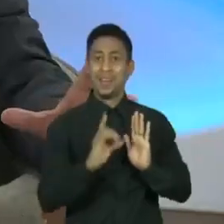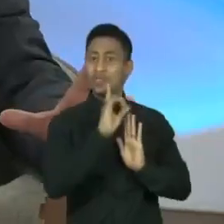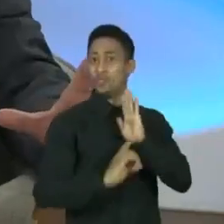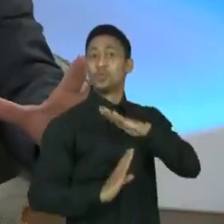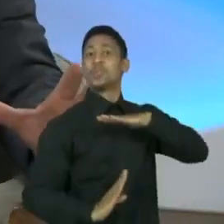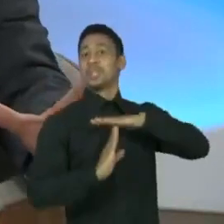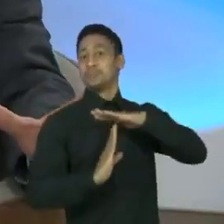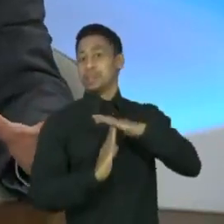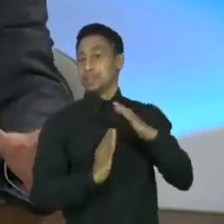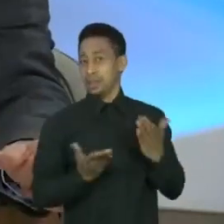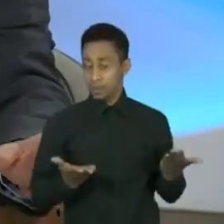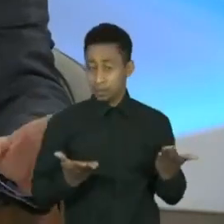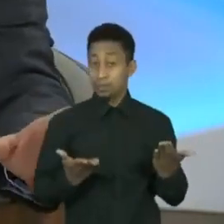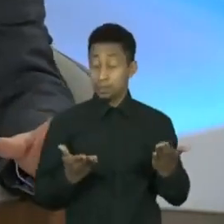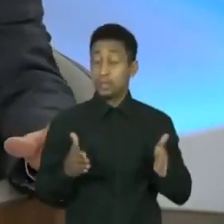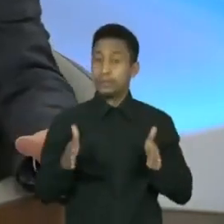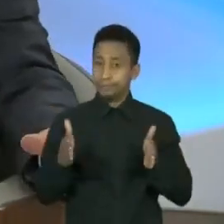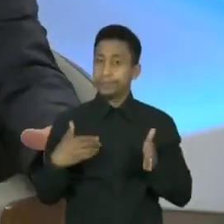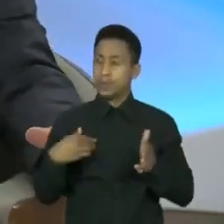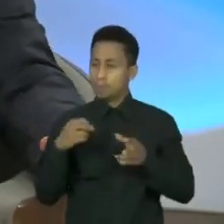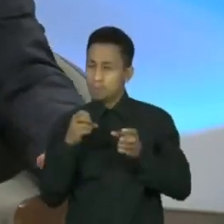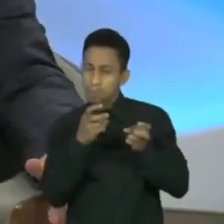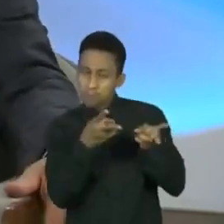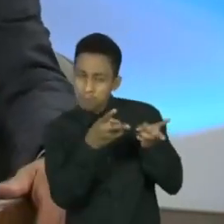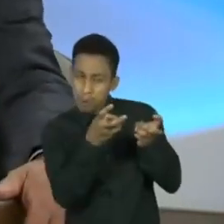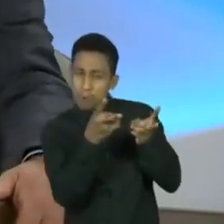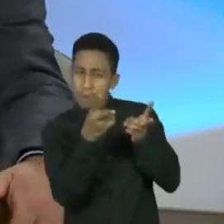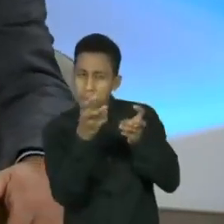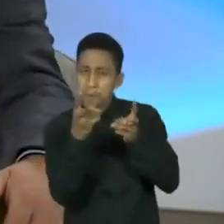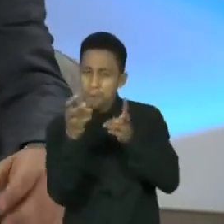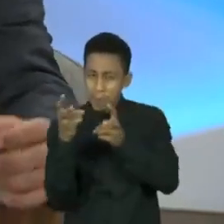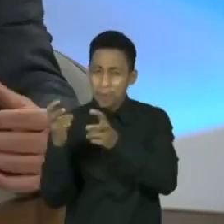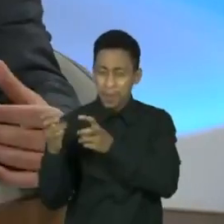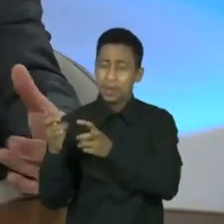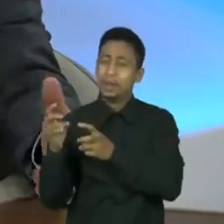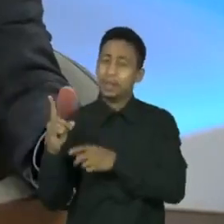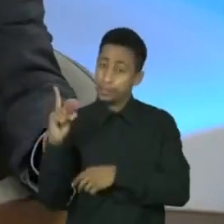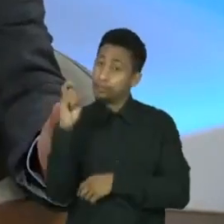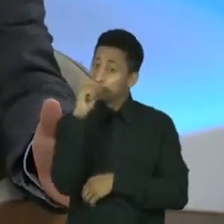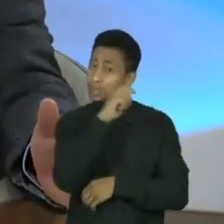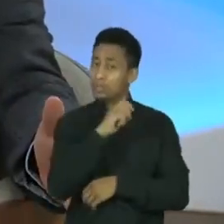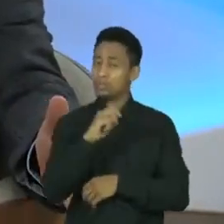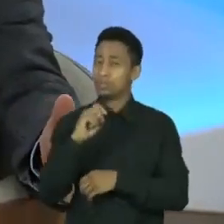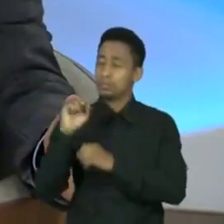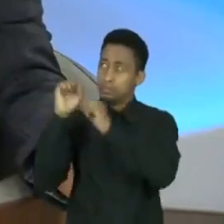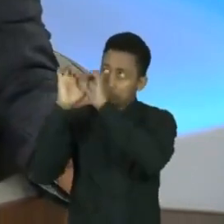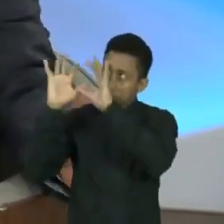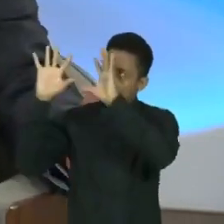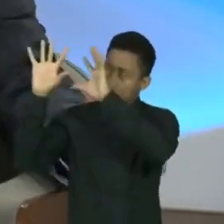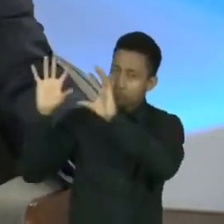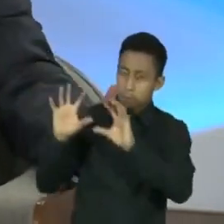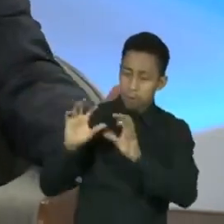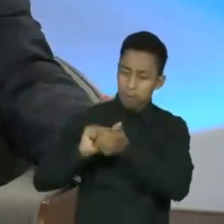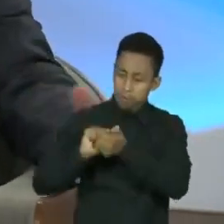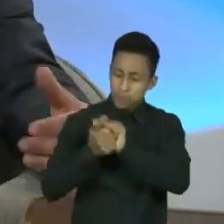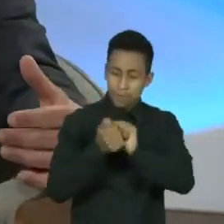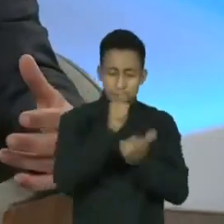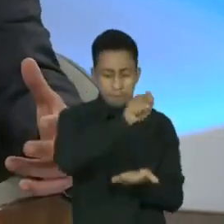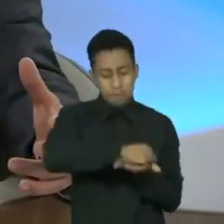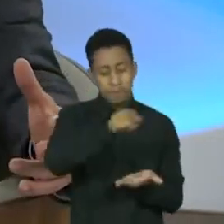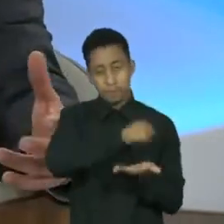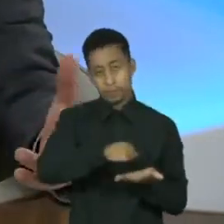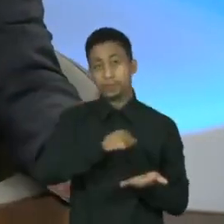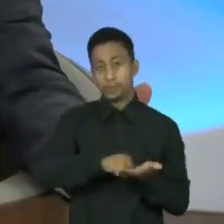essa situação era um risco que eu corria, e quando eu mandei, e por isso que eu digo, quando eu mandei o